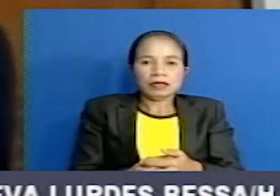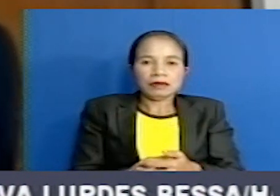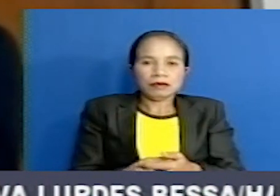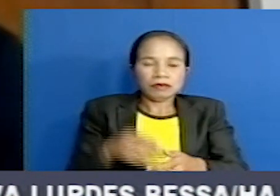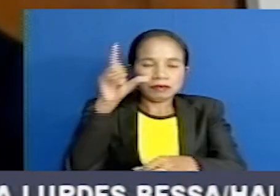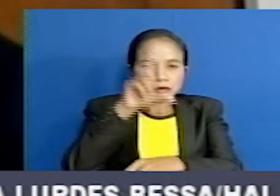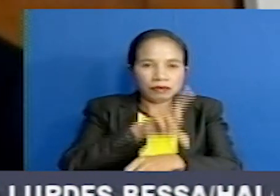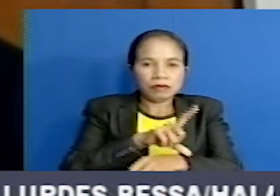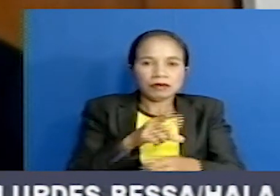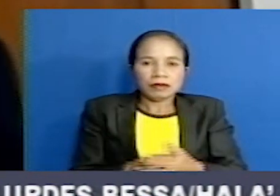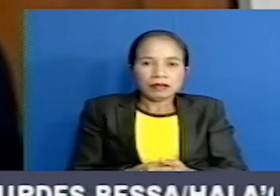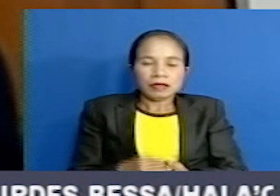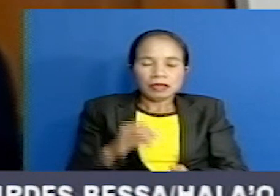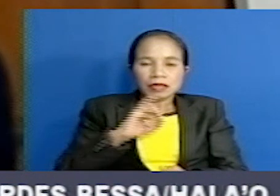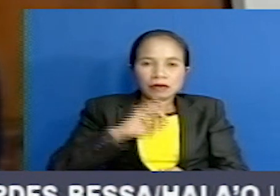né?